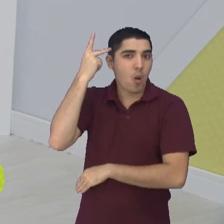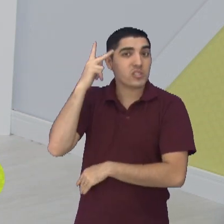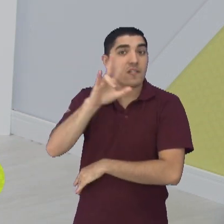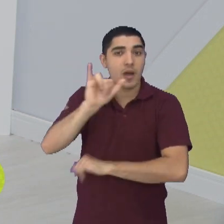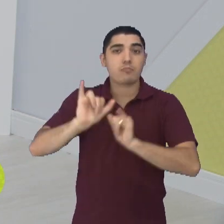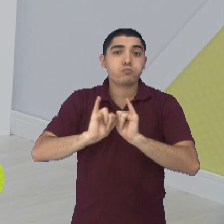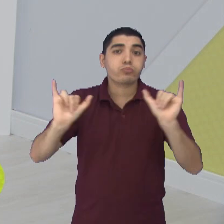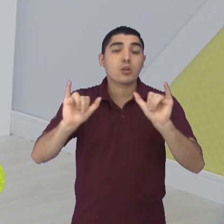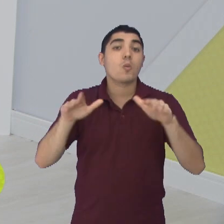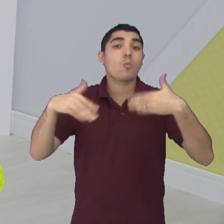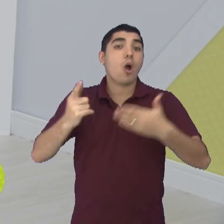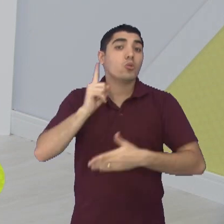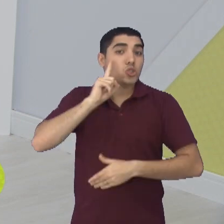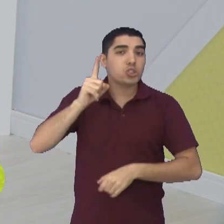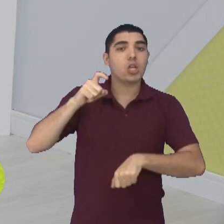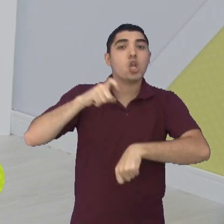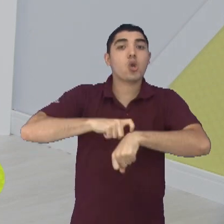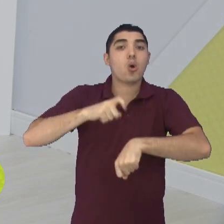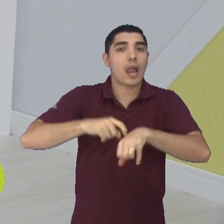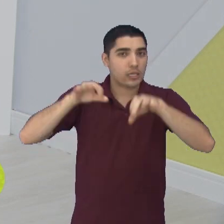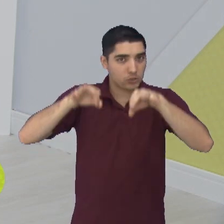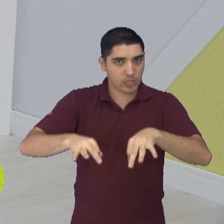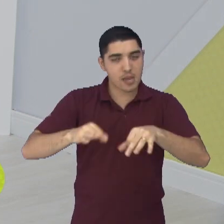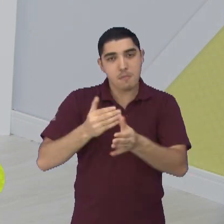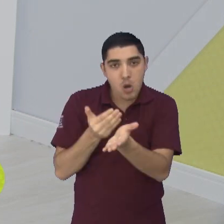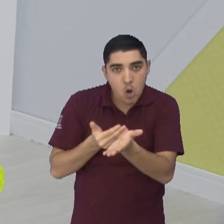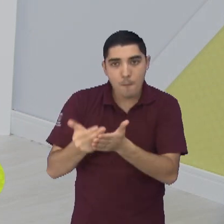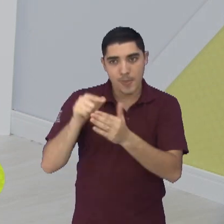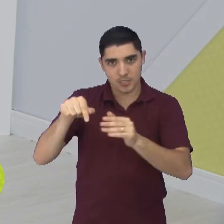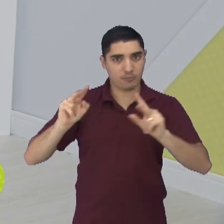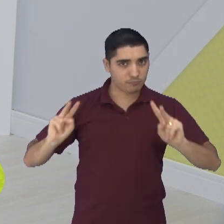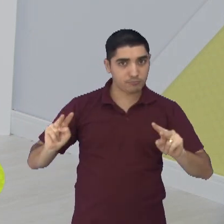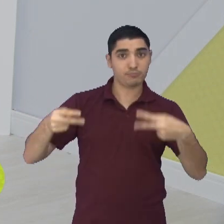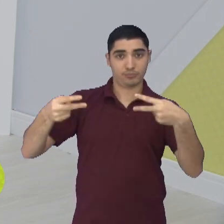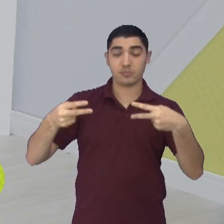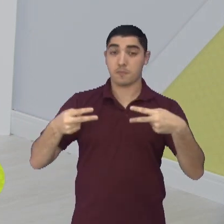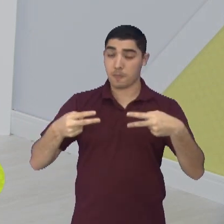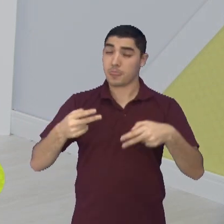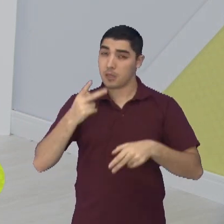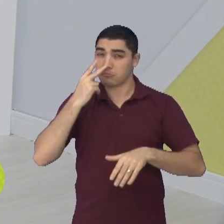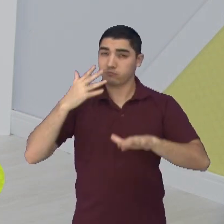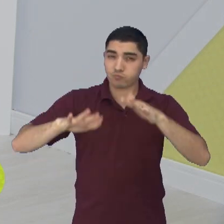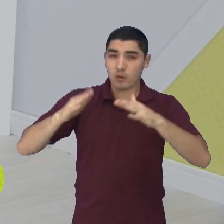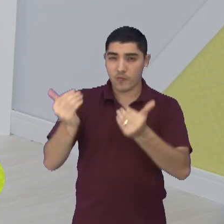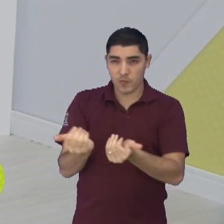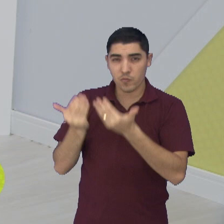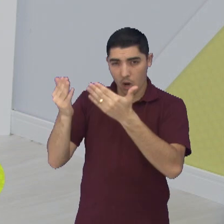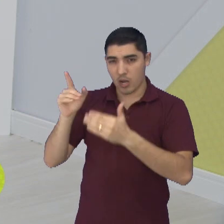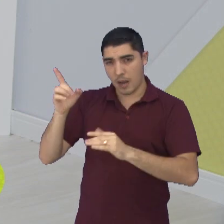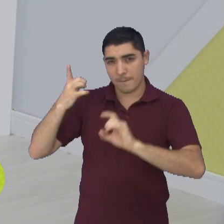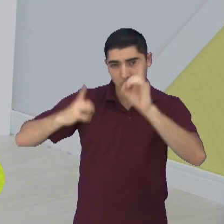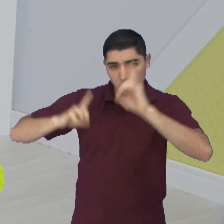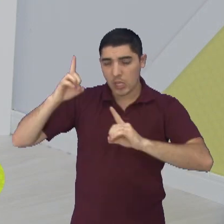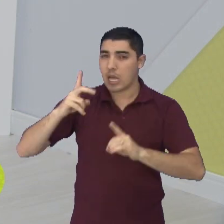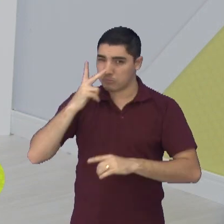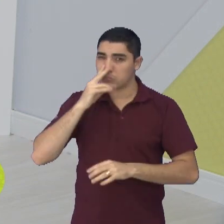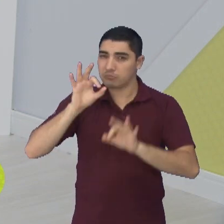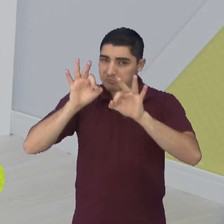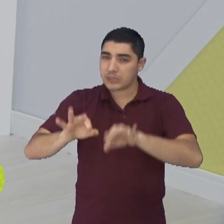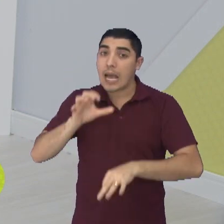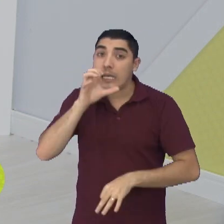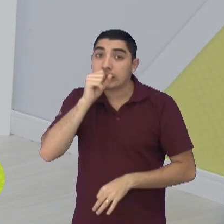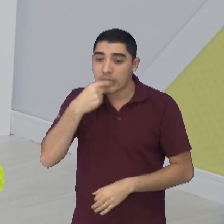definir as datas dos jogos de ida e jogos de volta. Provavelmente o jogo lá em Prudente para o São José será no